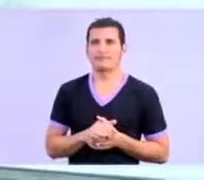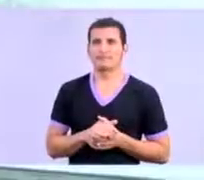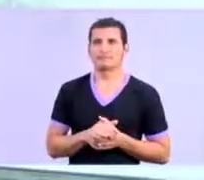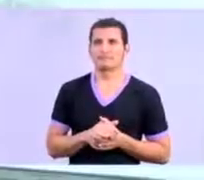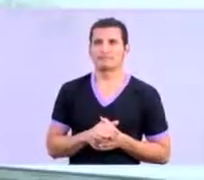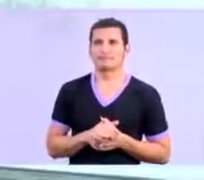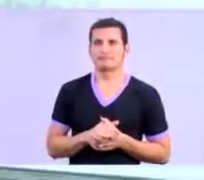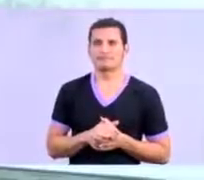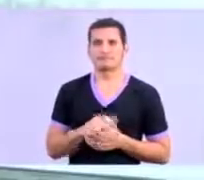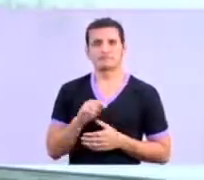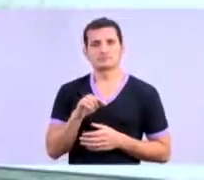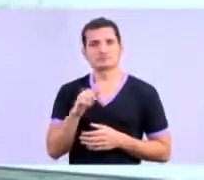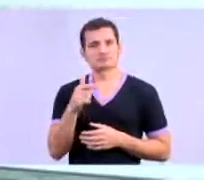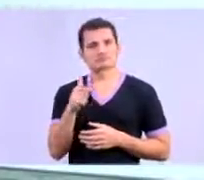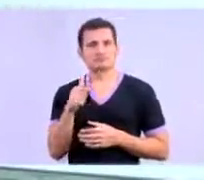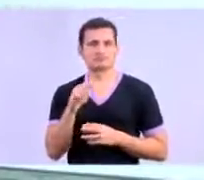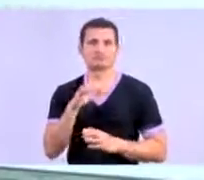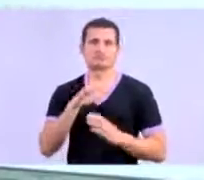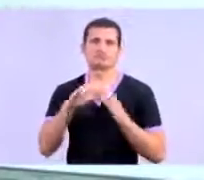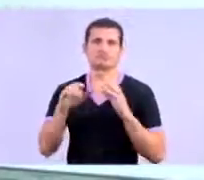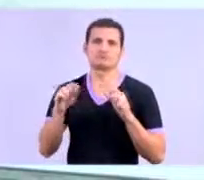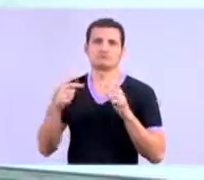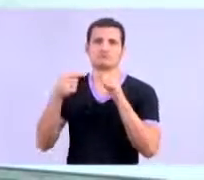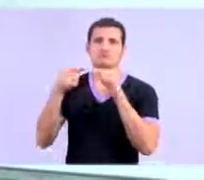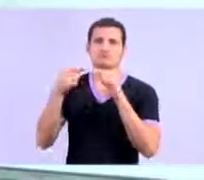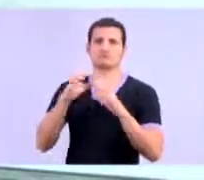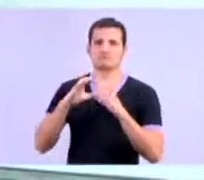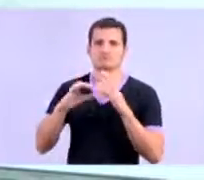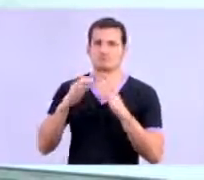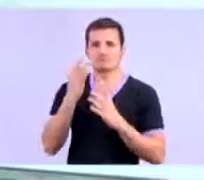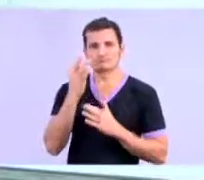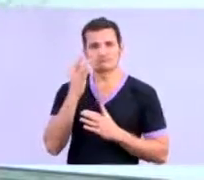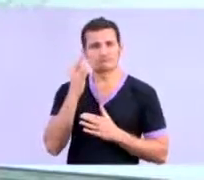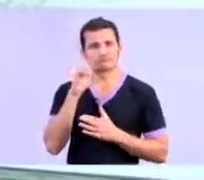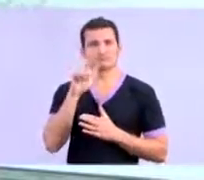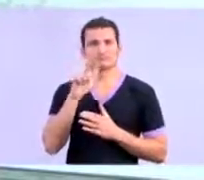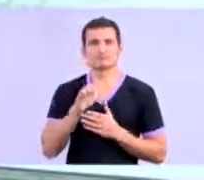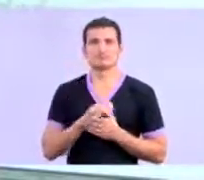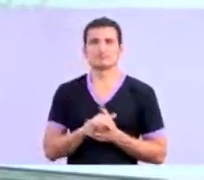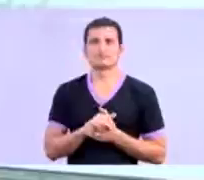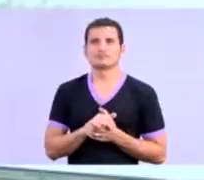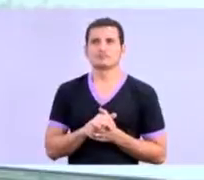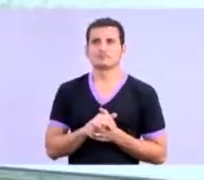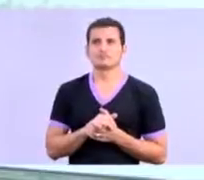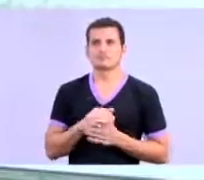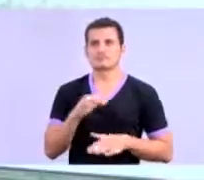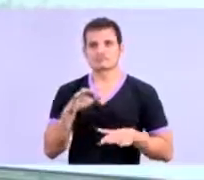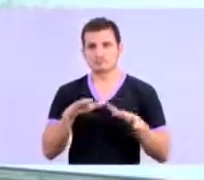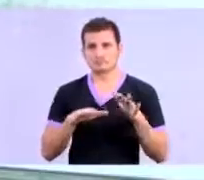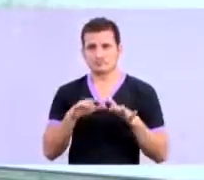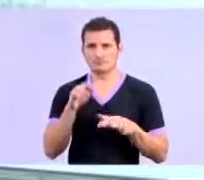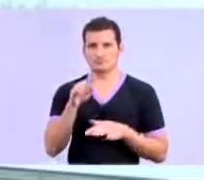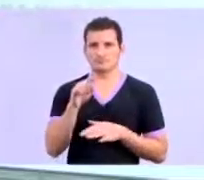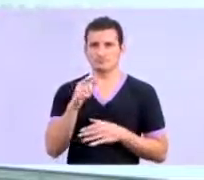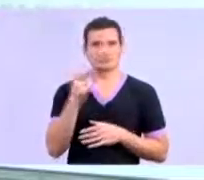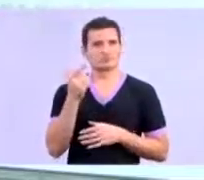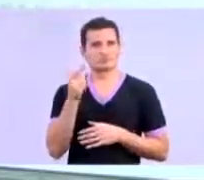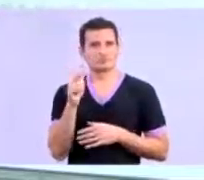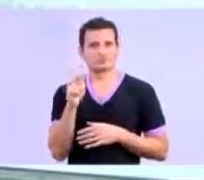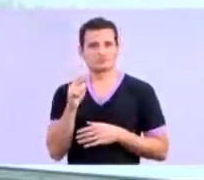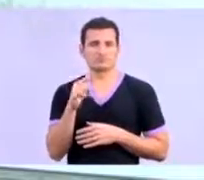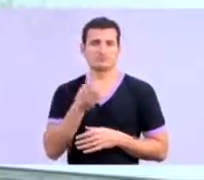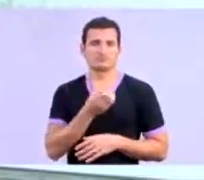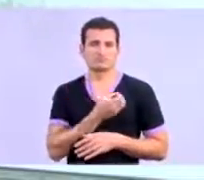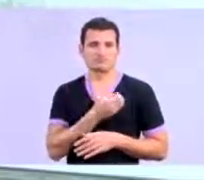não estabelece uma comunicação, não consegue chegar lá. E aí às vezes você não tem um protocolo de